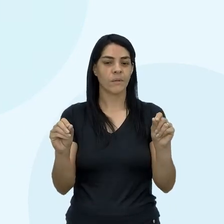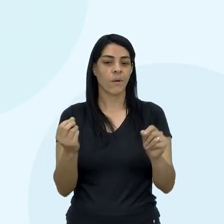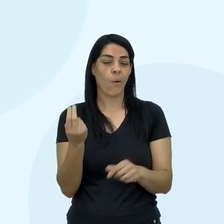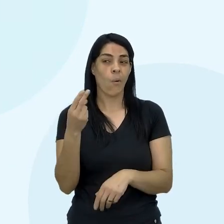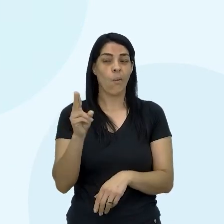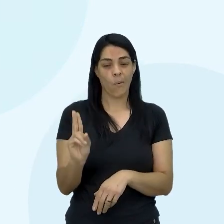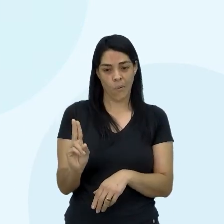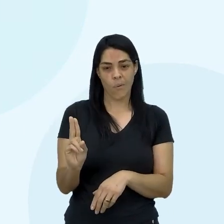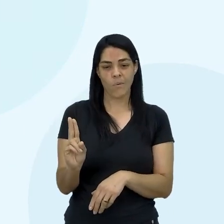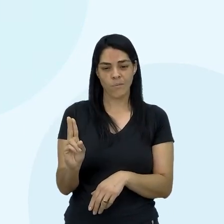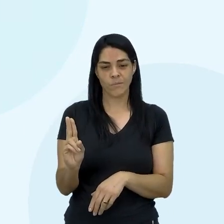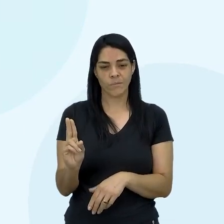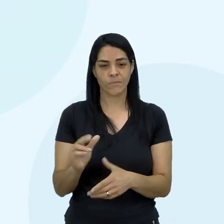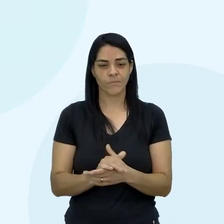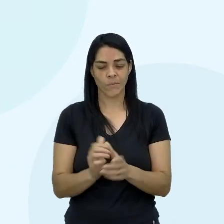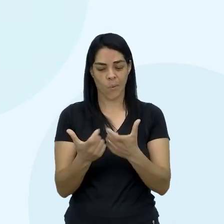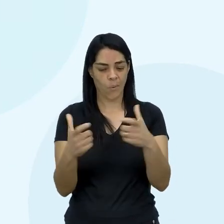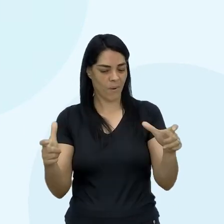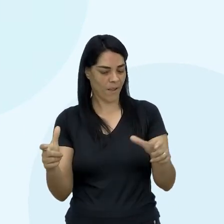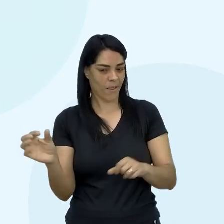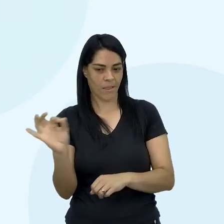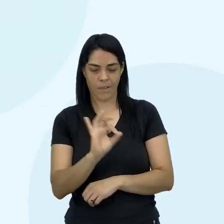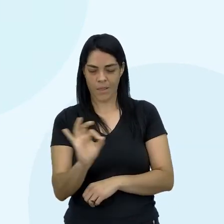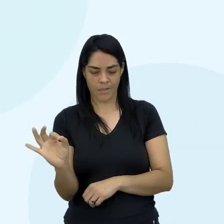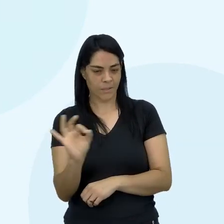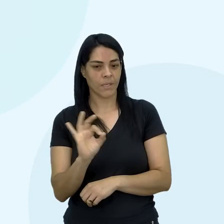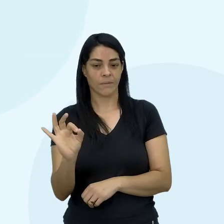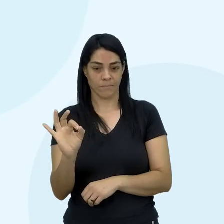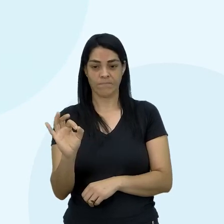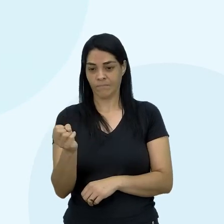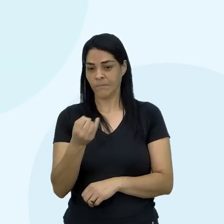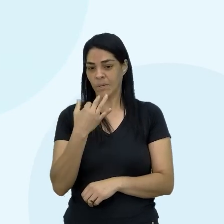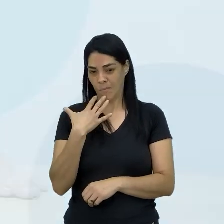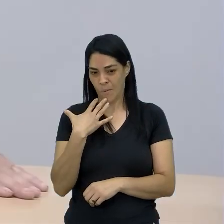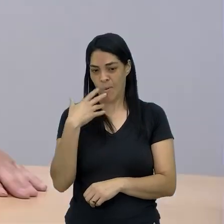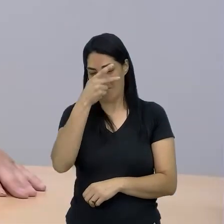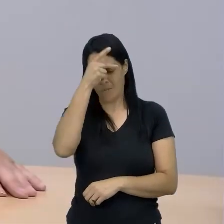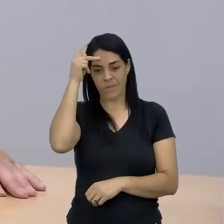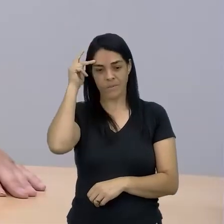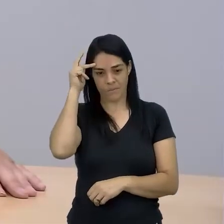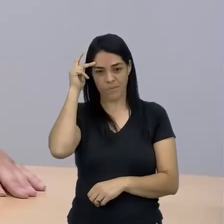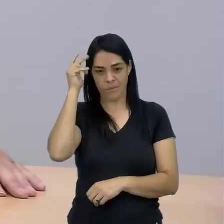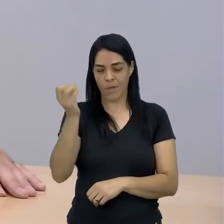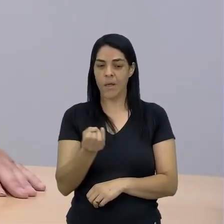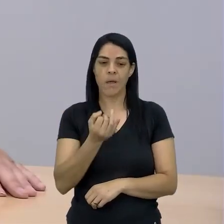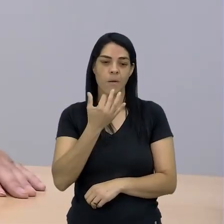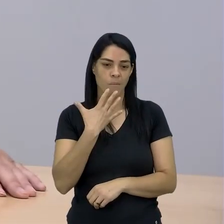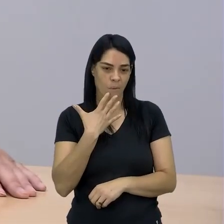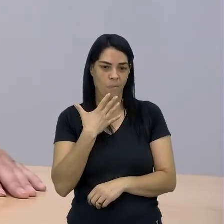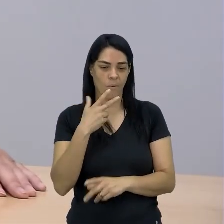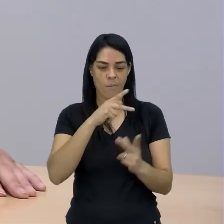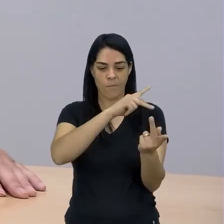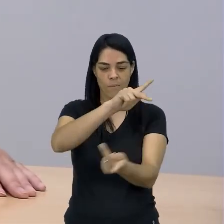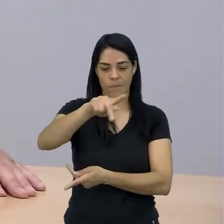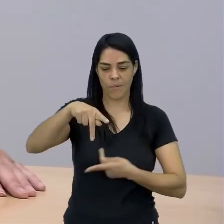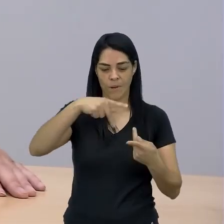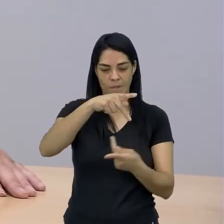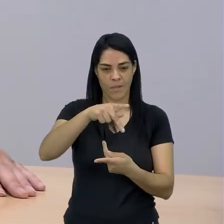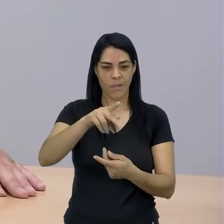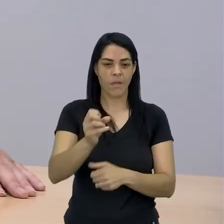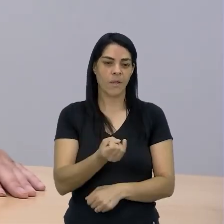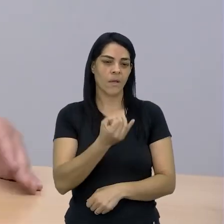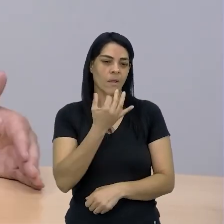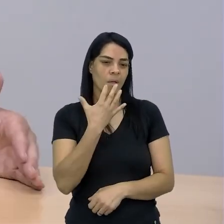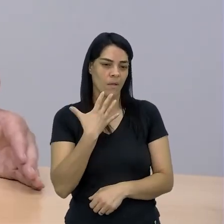menos, não ampliadas. Isso é bom para as pessoas, isso é bom para o planeta, isso é